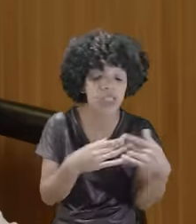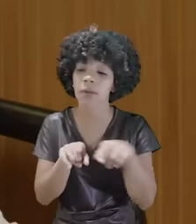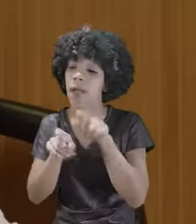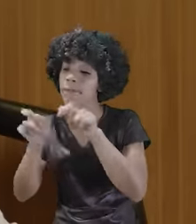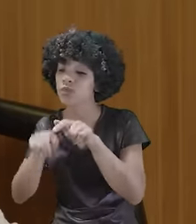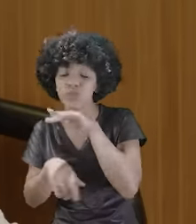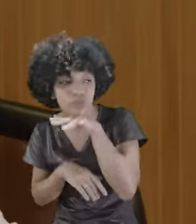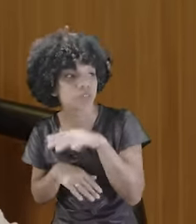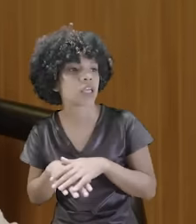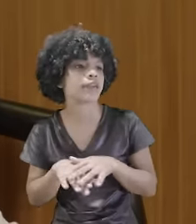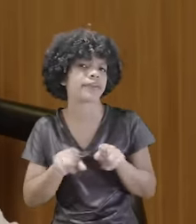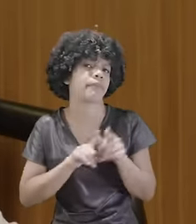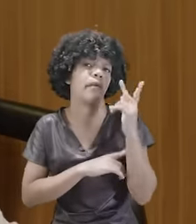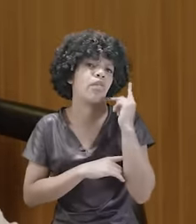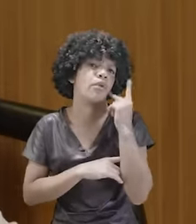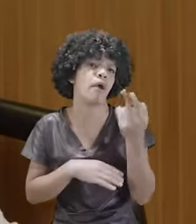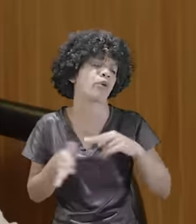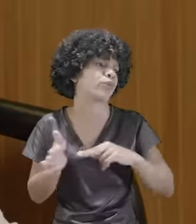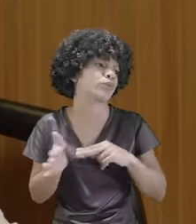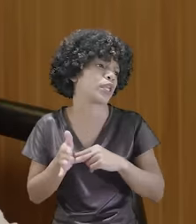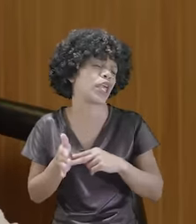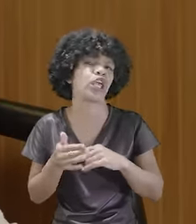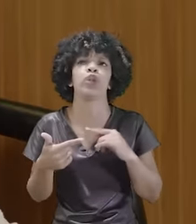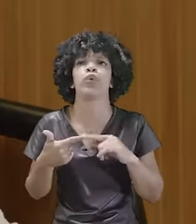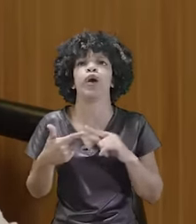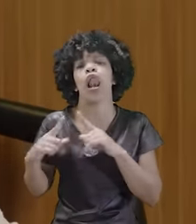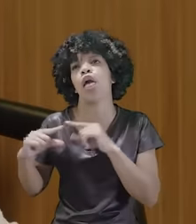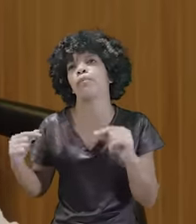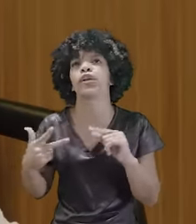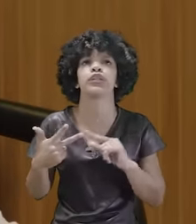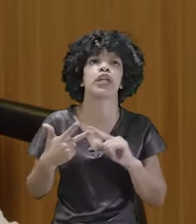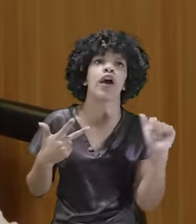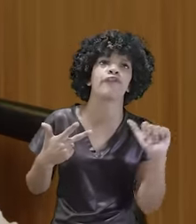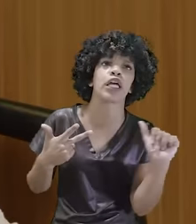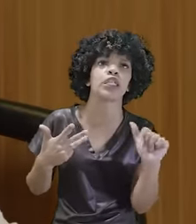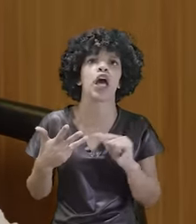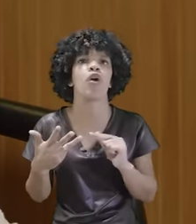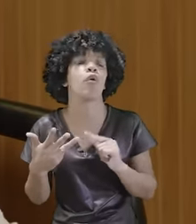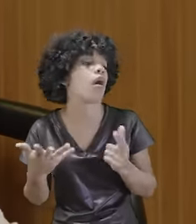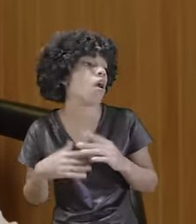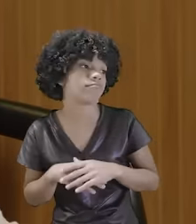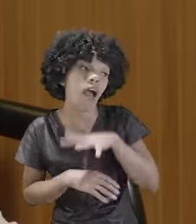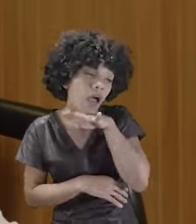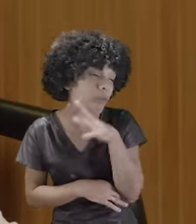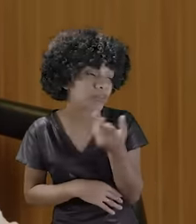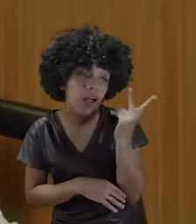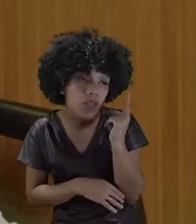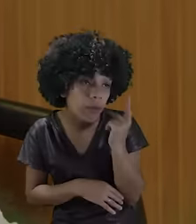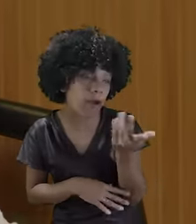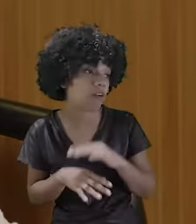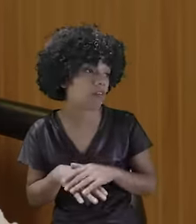e muito normal vocês acha que um sírio-libanês a bacana externa ou não sei do que é ruim